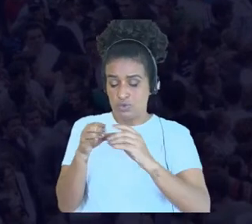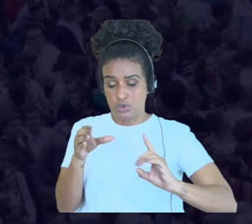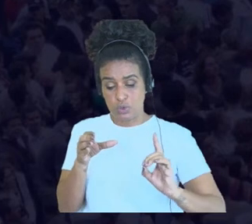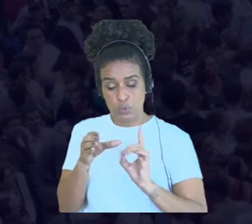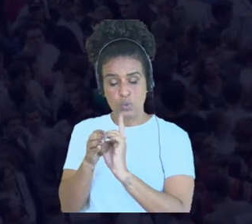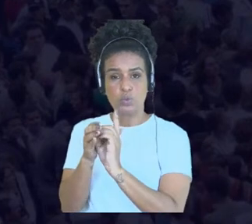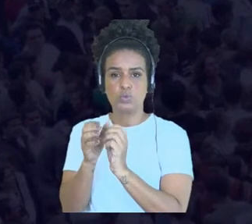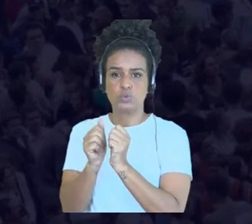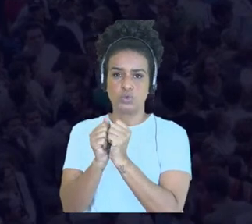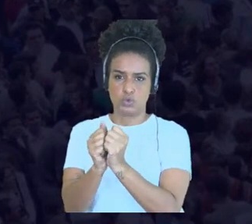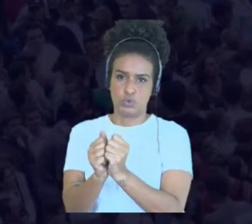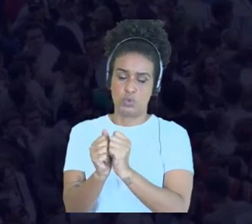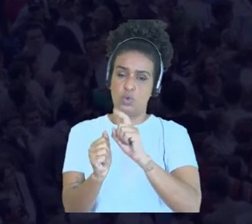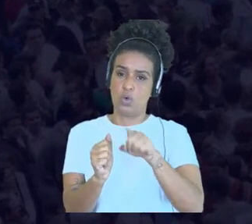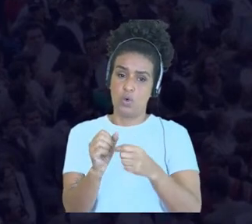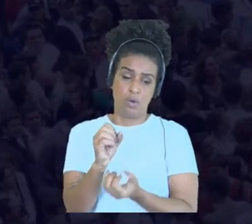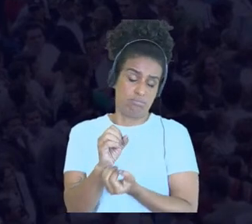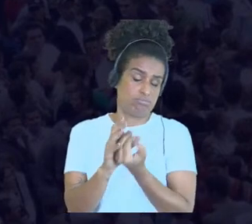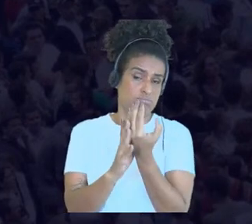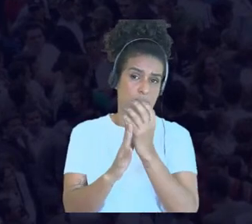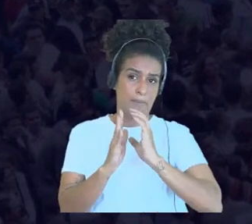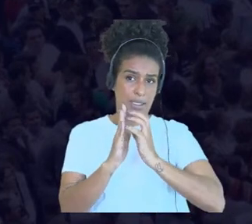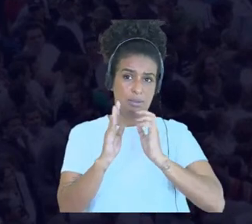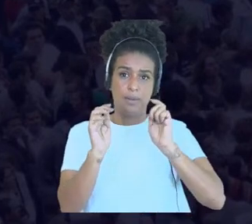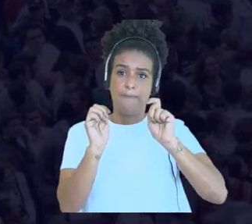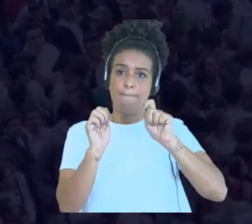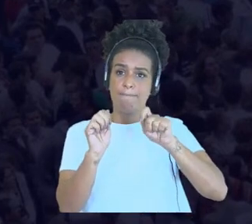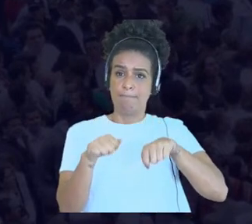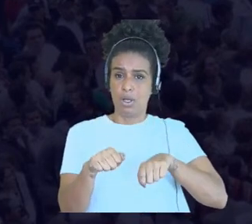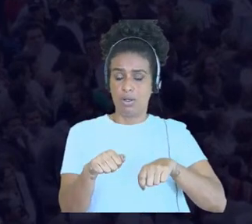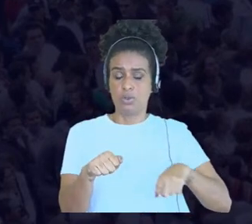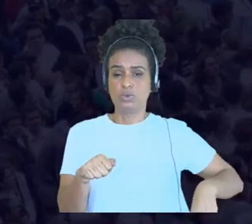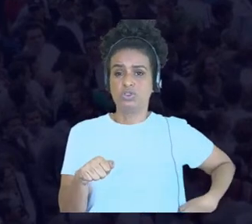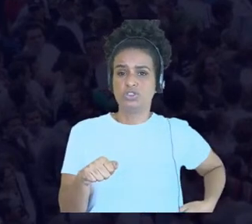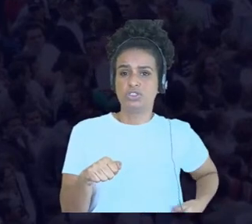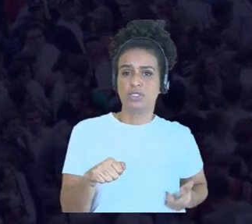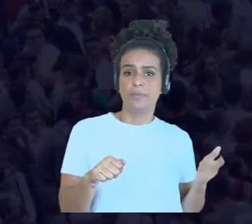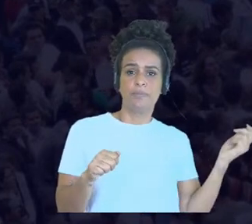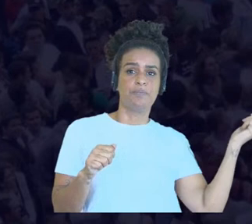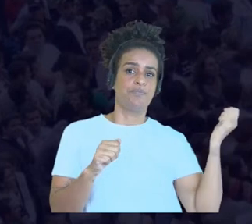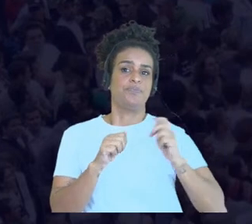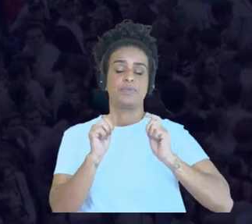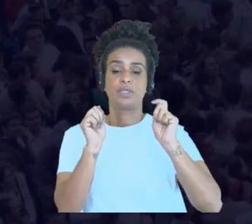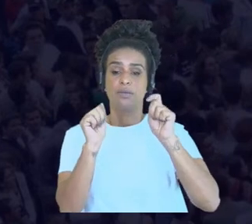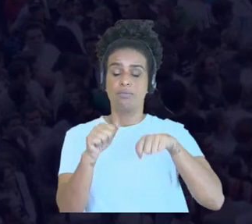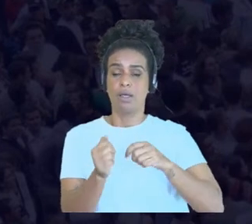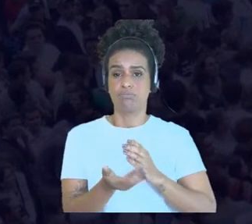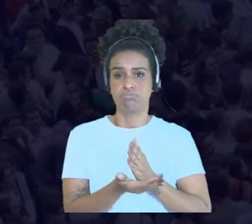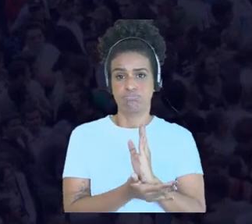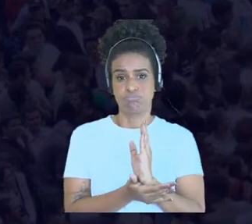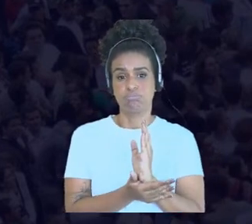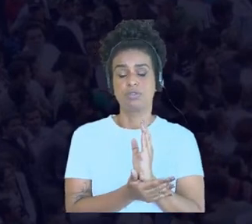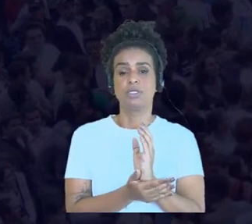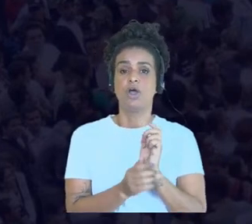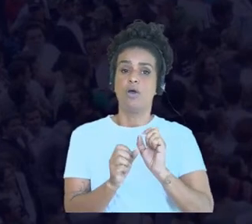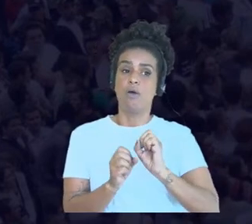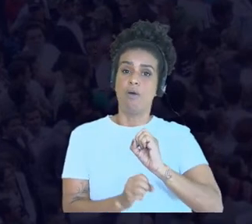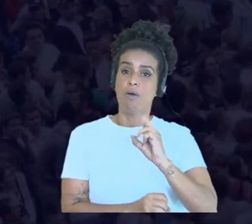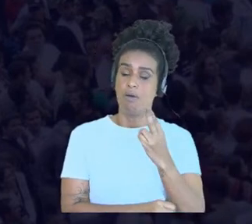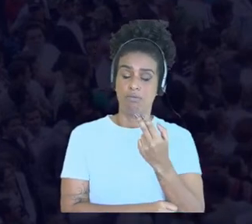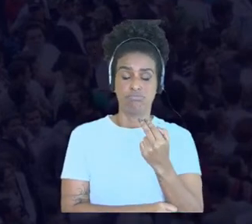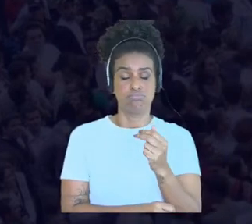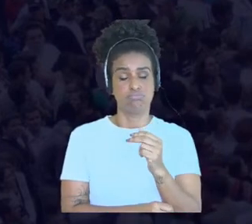para se tornarem uma única agremiação que receba, que passe essa cláusula, ou, caso não o façam,